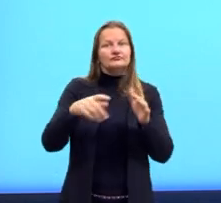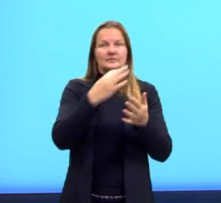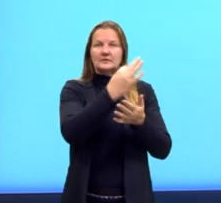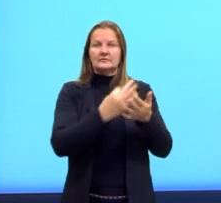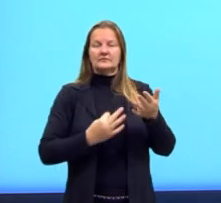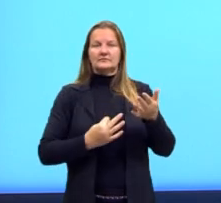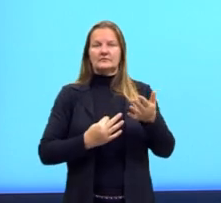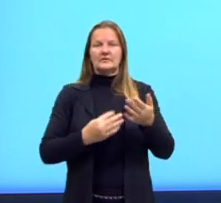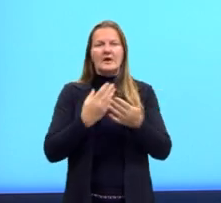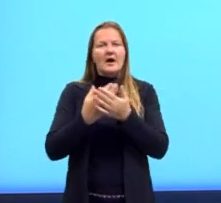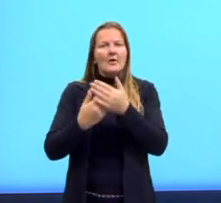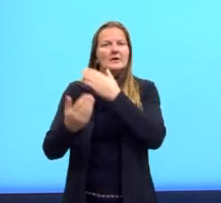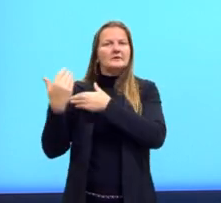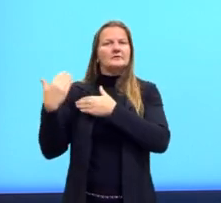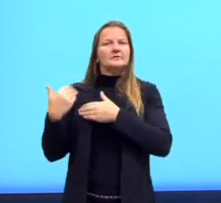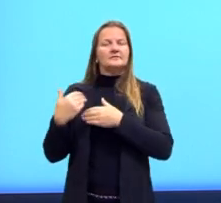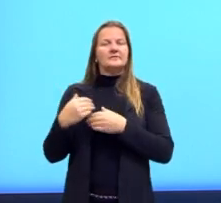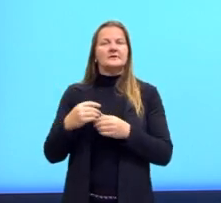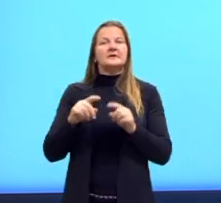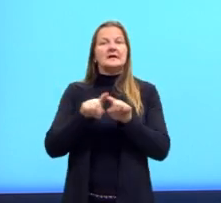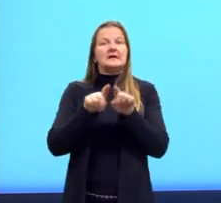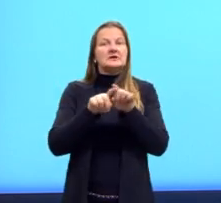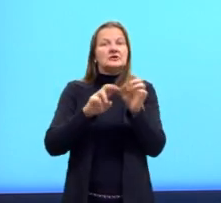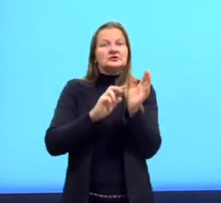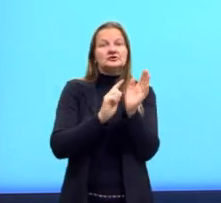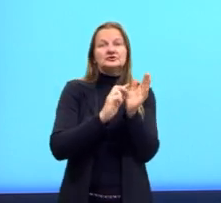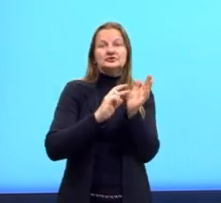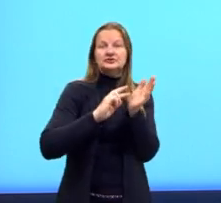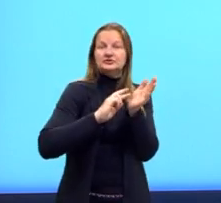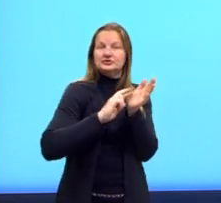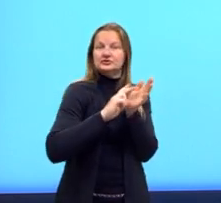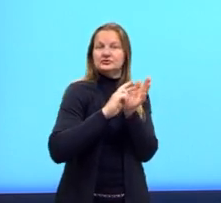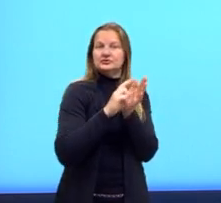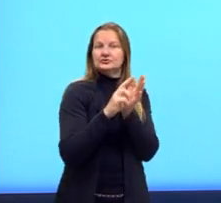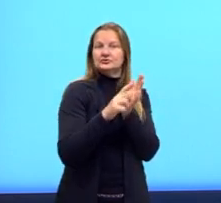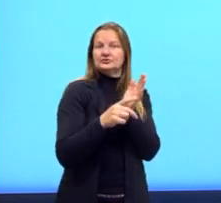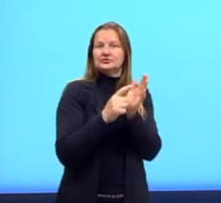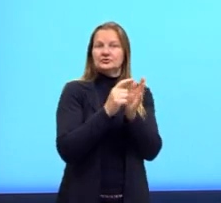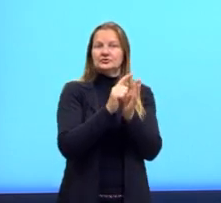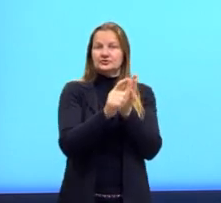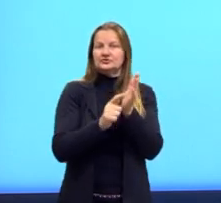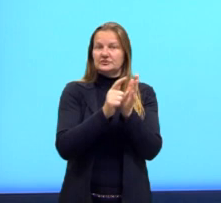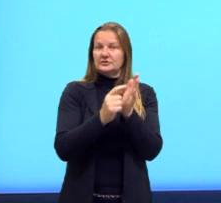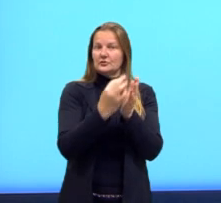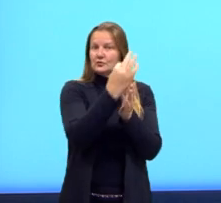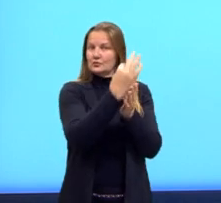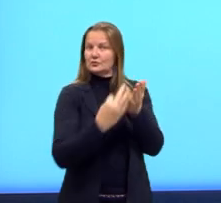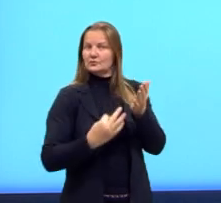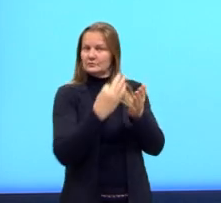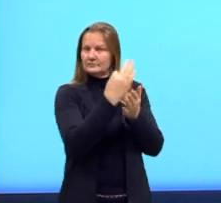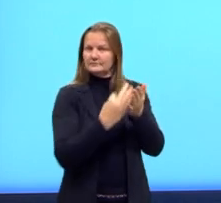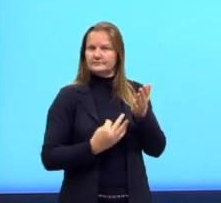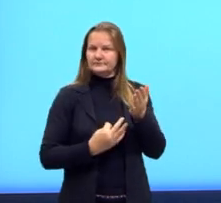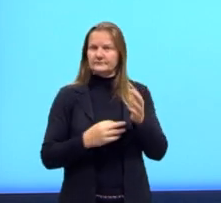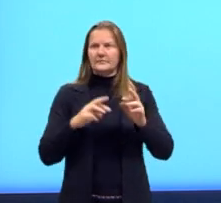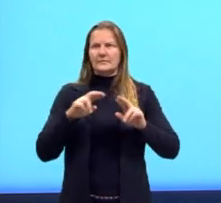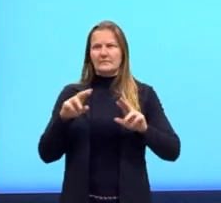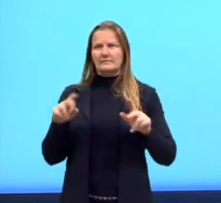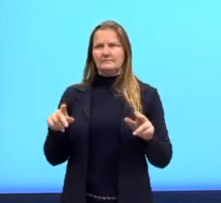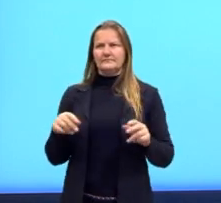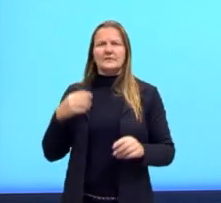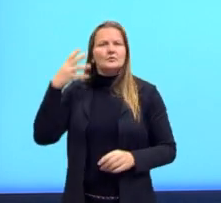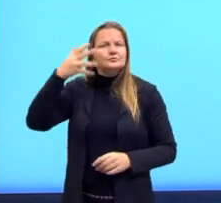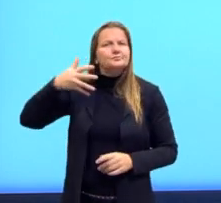anterior que a gente chama de gênero textual o gênero textual é um exemplo mais específico de uma modalidade